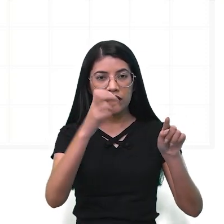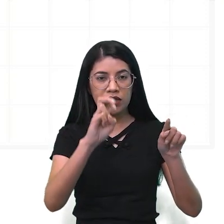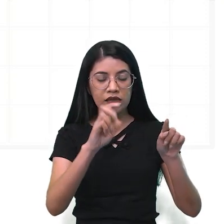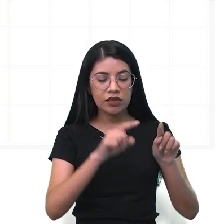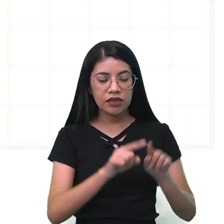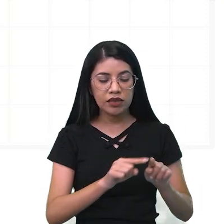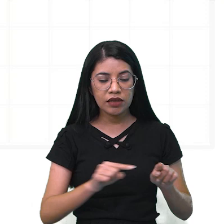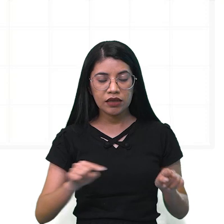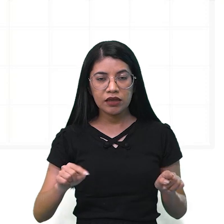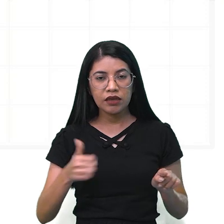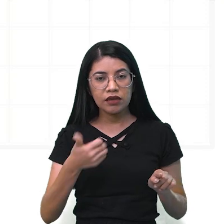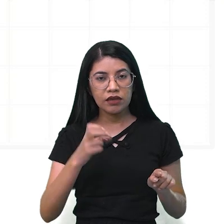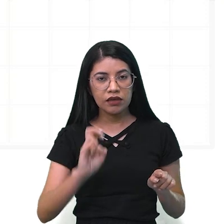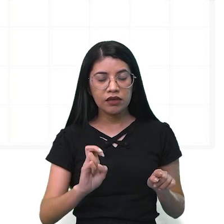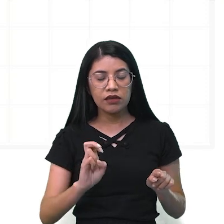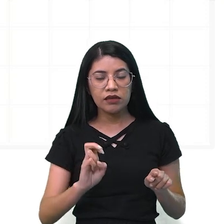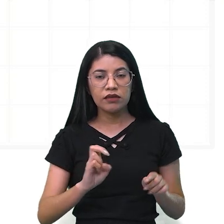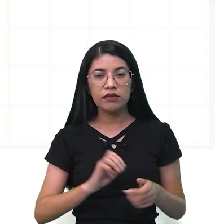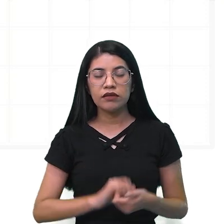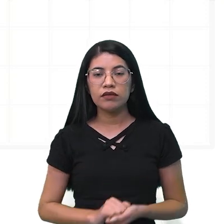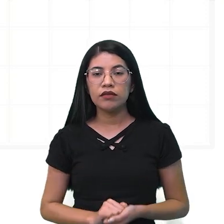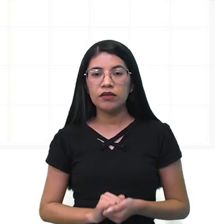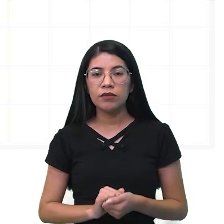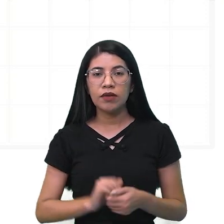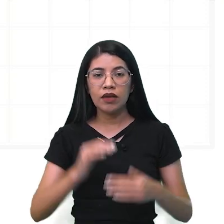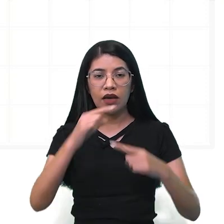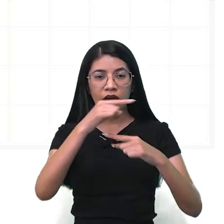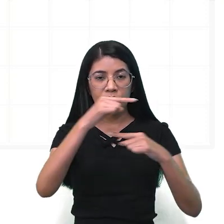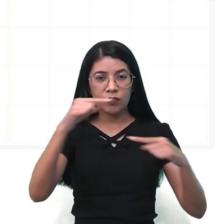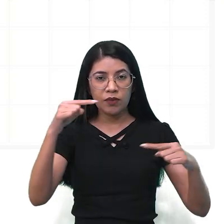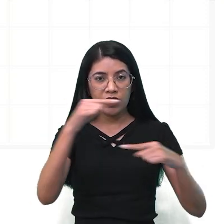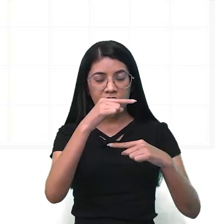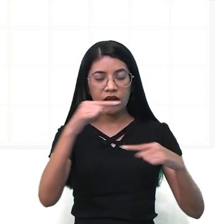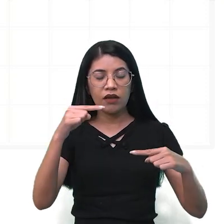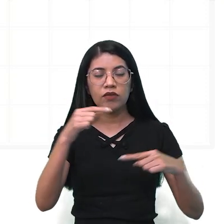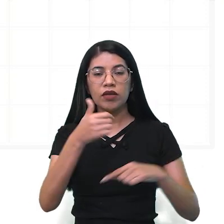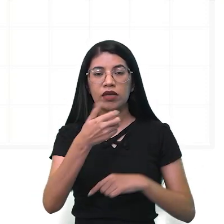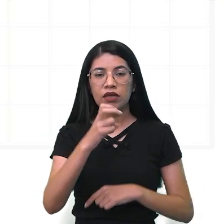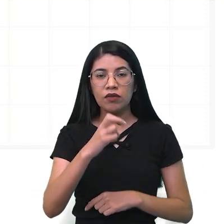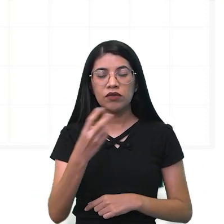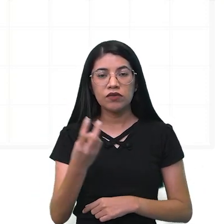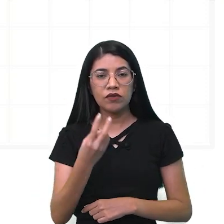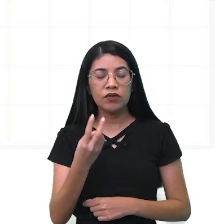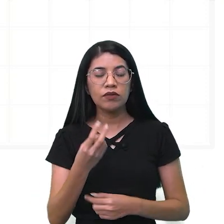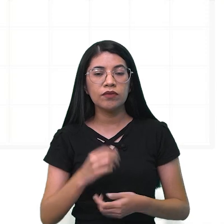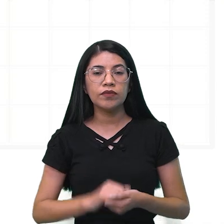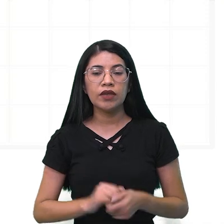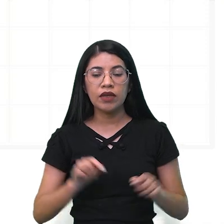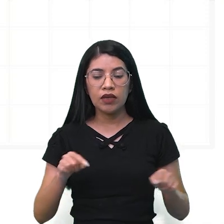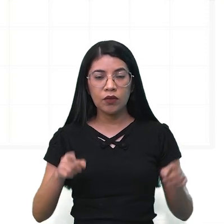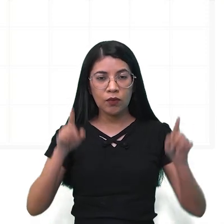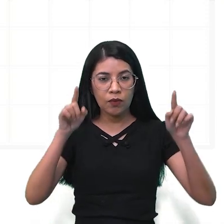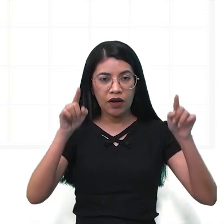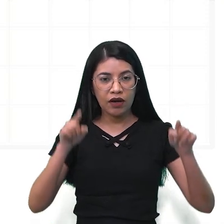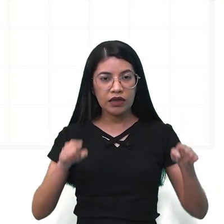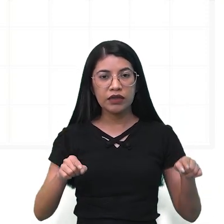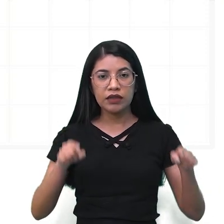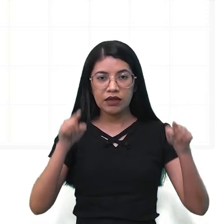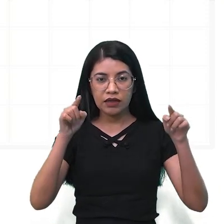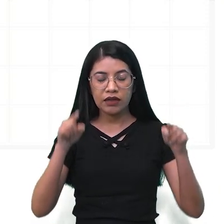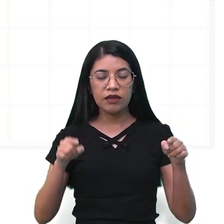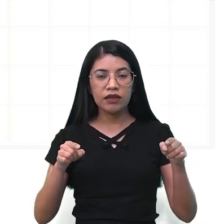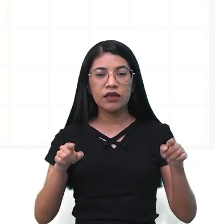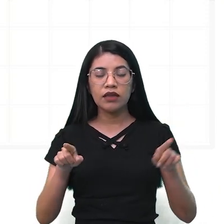Se é um retângulo, dois lados paralelos são iguais. E os outros dois lados menores, paralelos